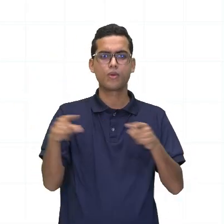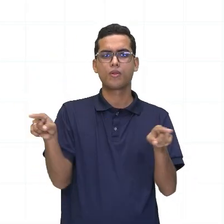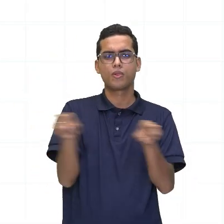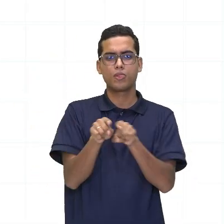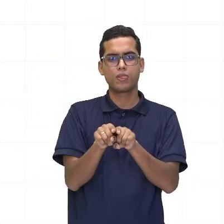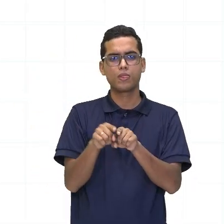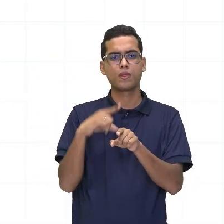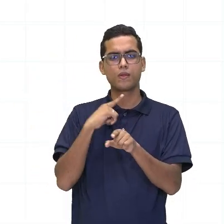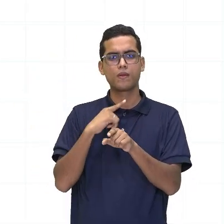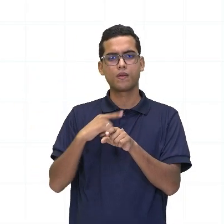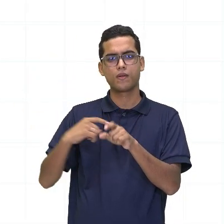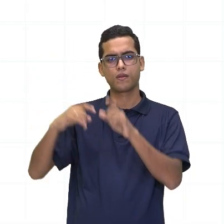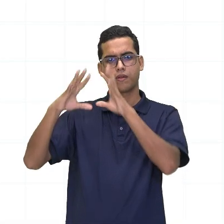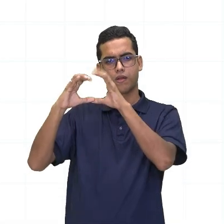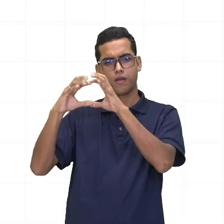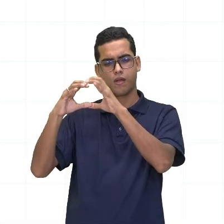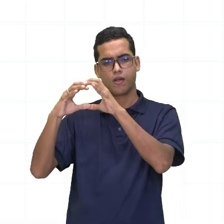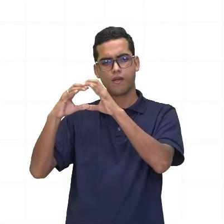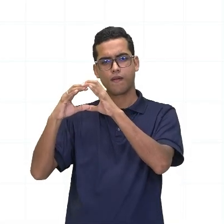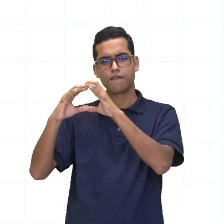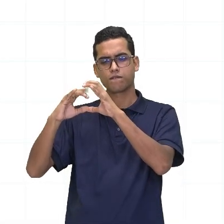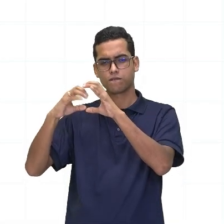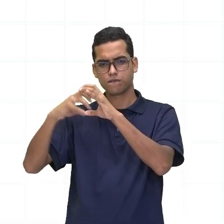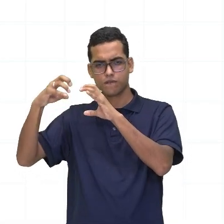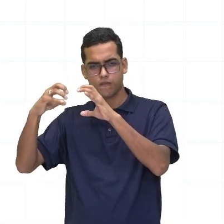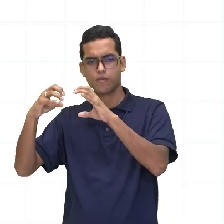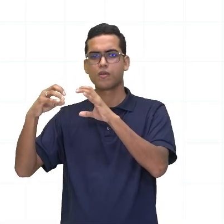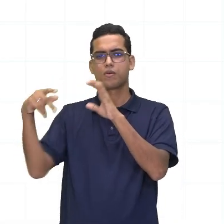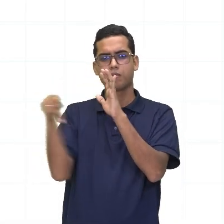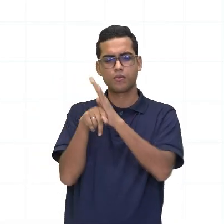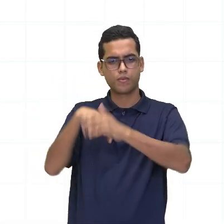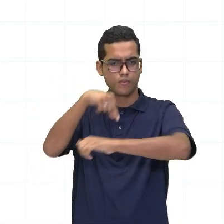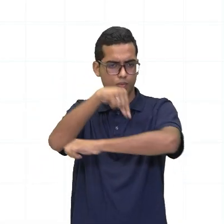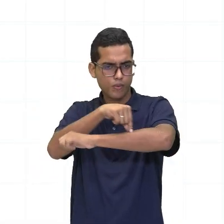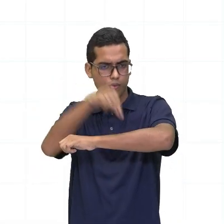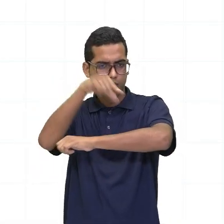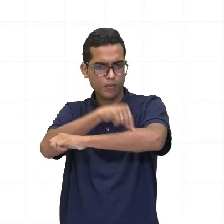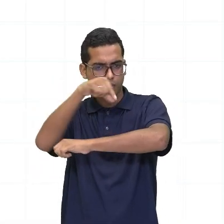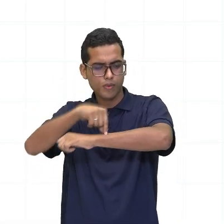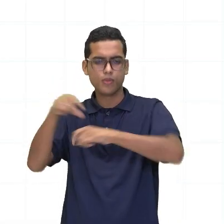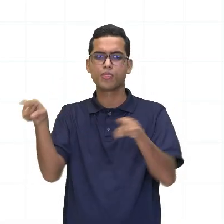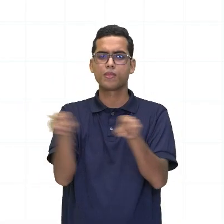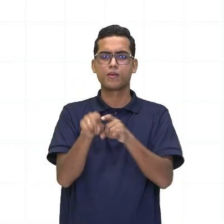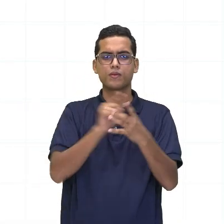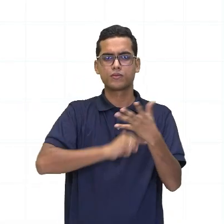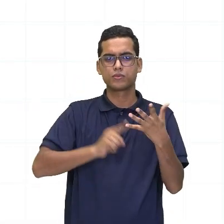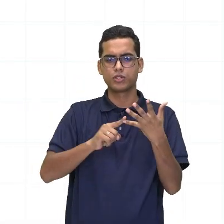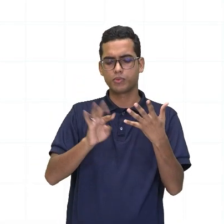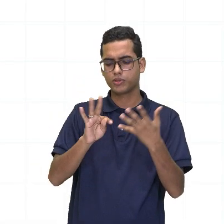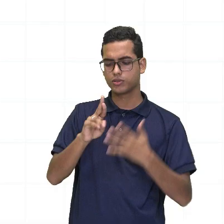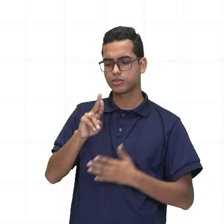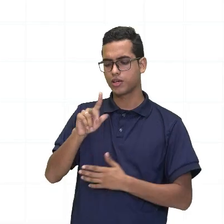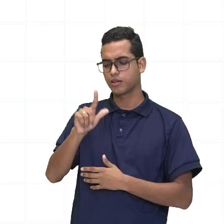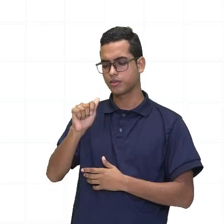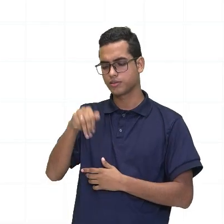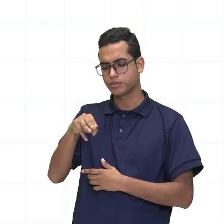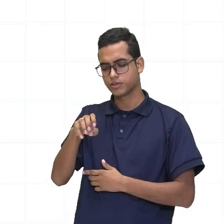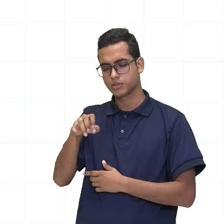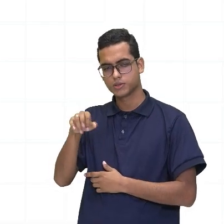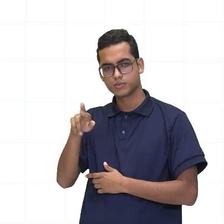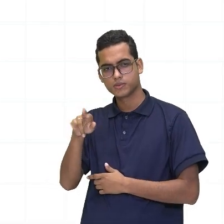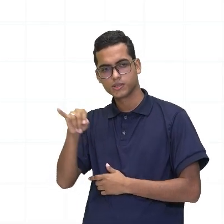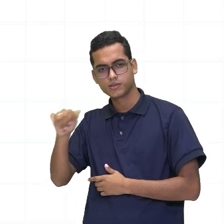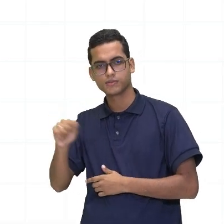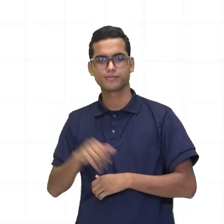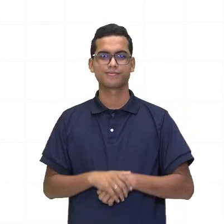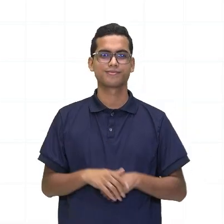ainda outros animais que estão envolvidos aí na transmissão de doenças. Nós temos os triatomíneos, que são